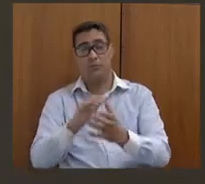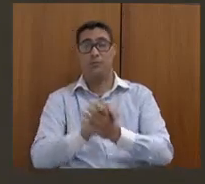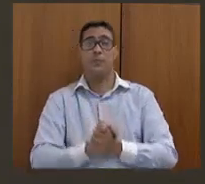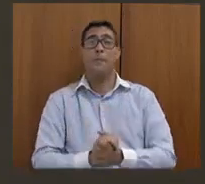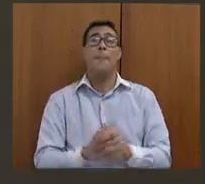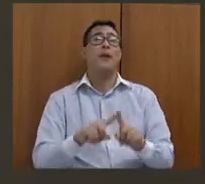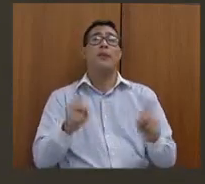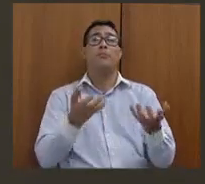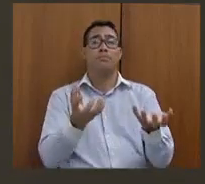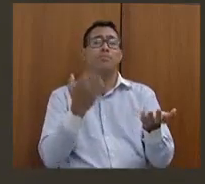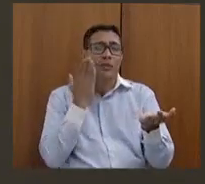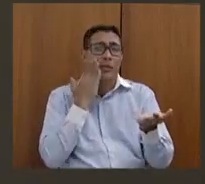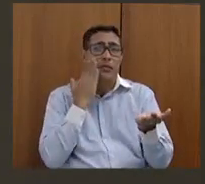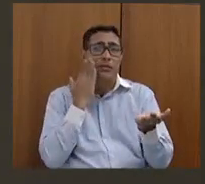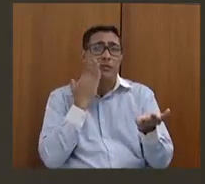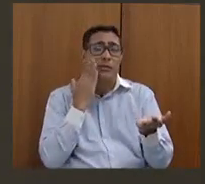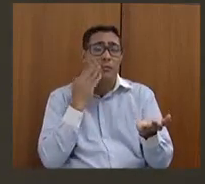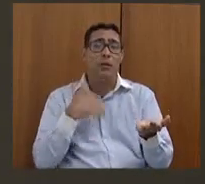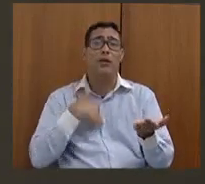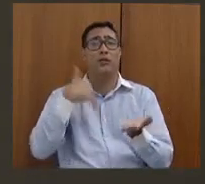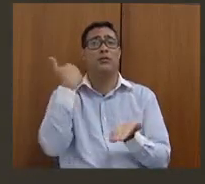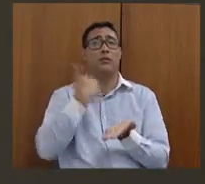Então eu queria saber secretário